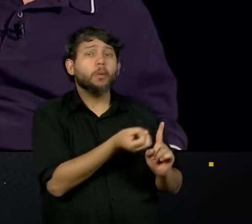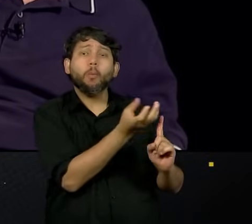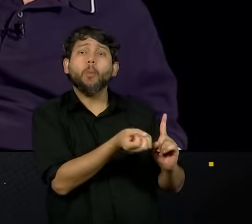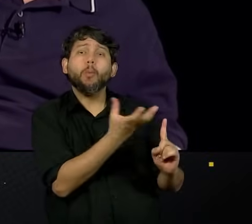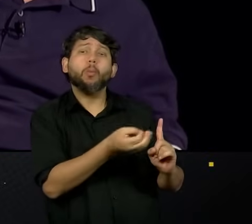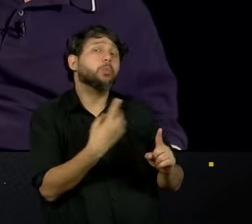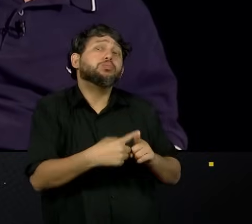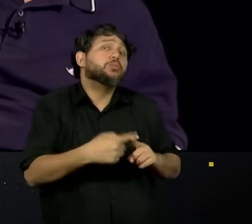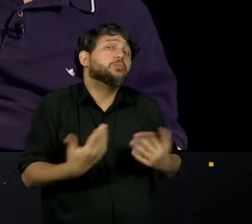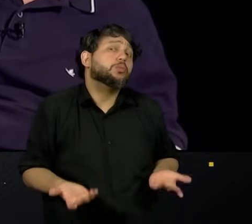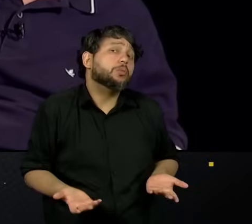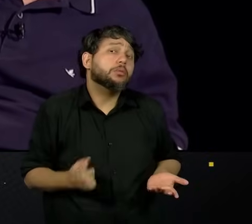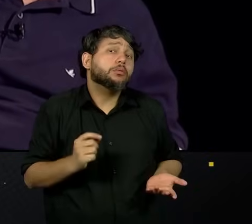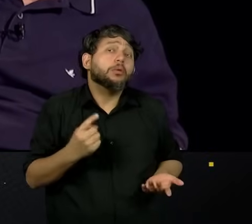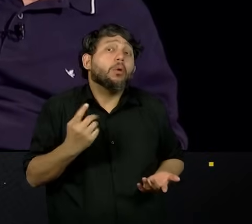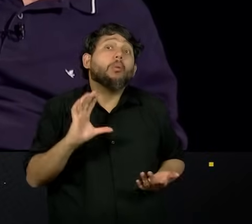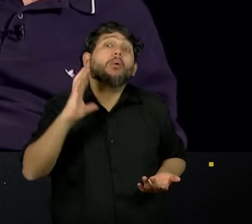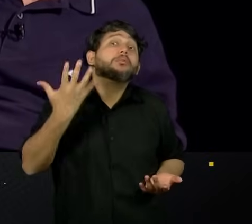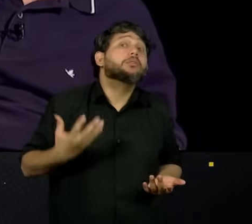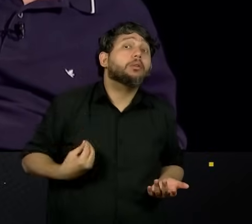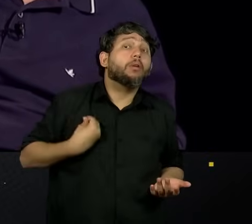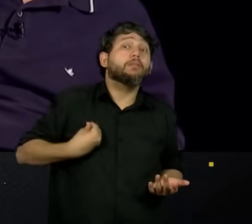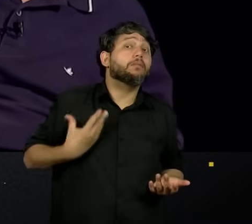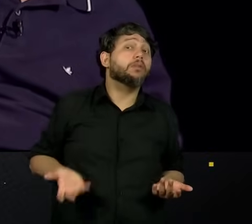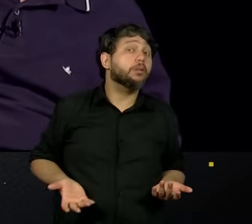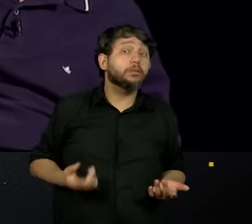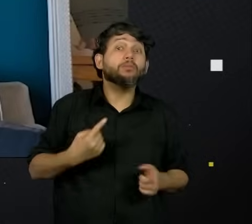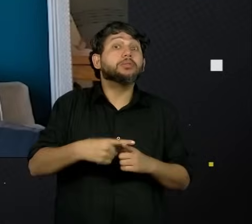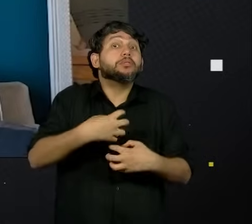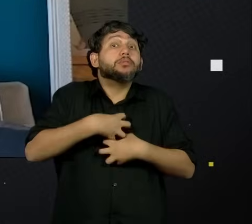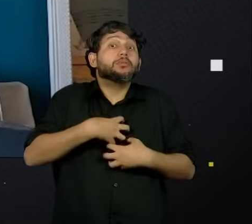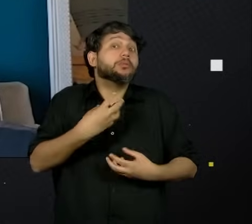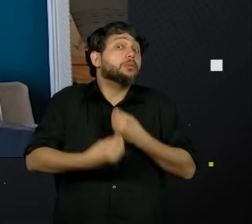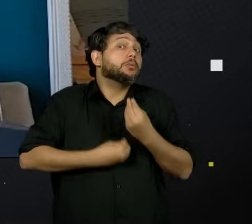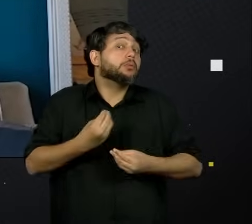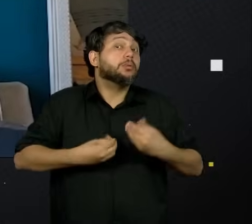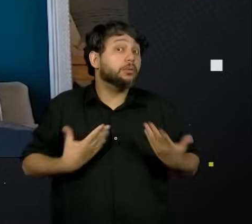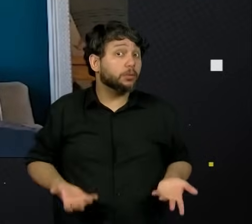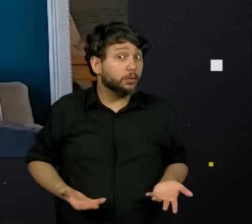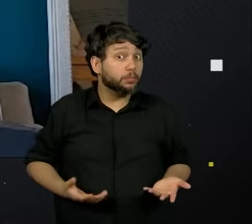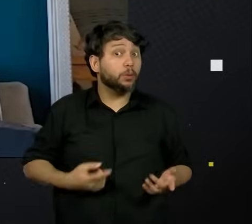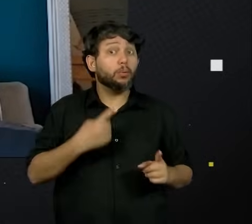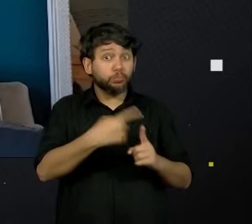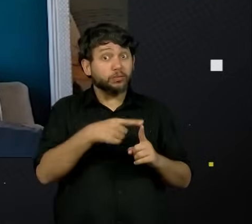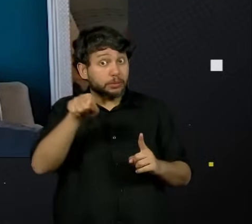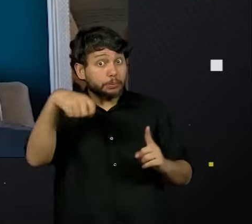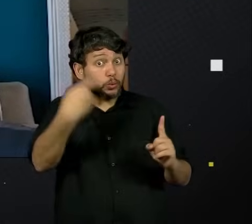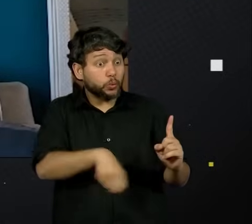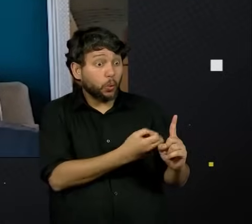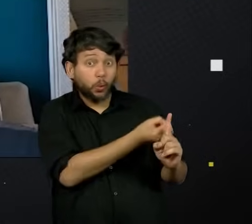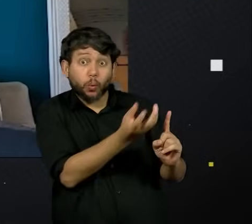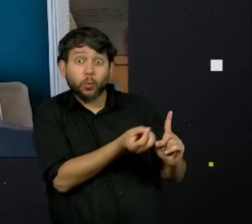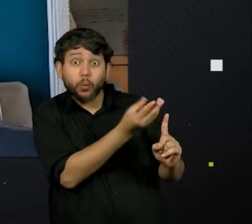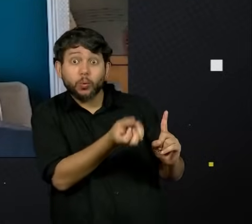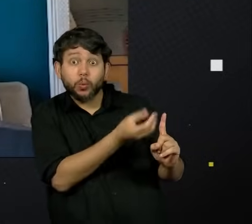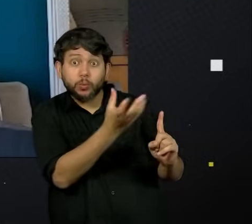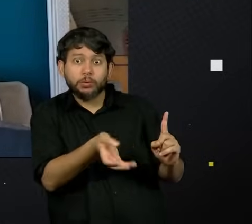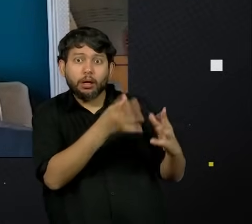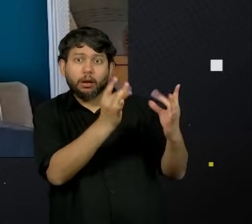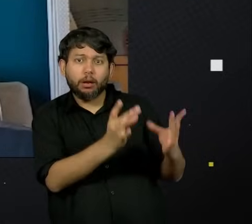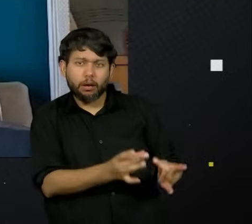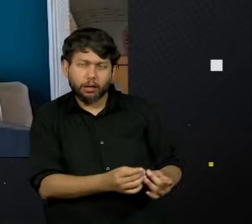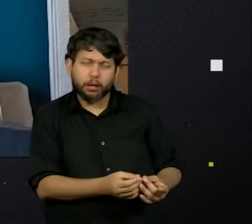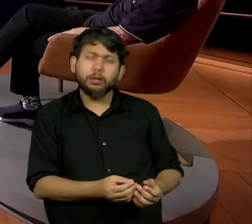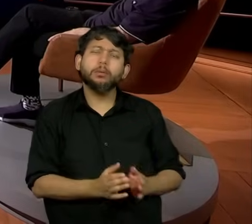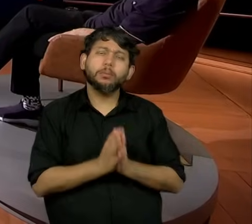que te levou a isso? Como é que foi a repercussão no momento? Qual foi o teu sentimento de estar lá prestando esclarecimentos? Divide isso com